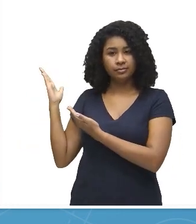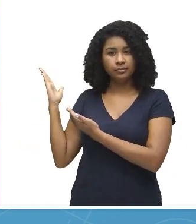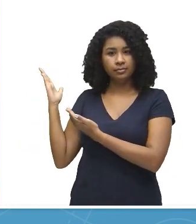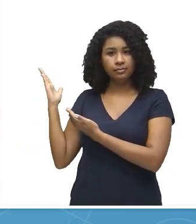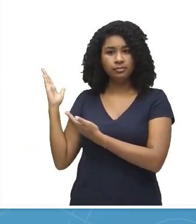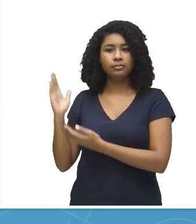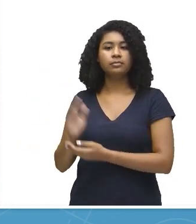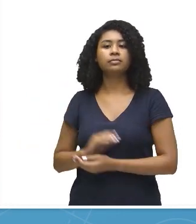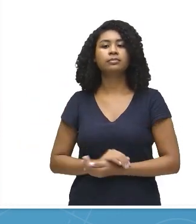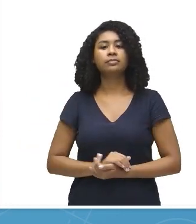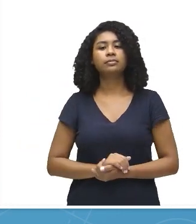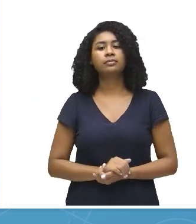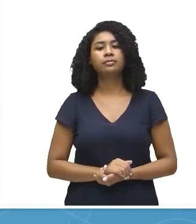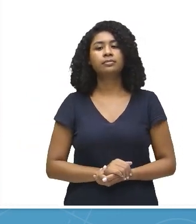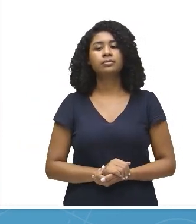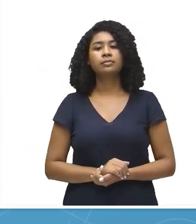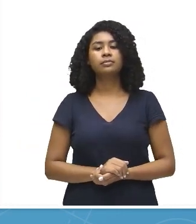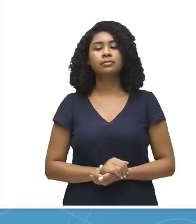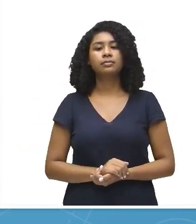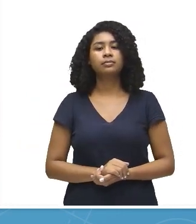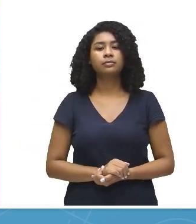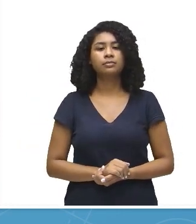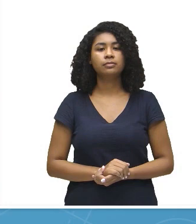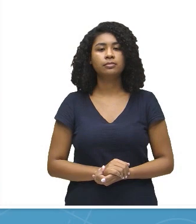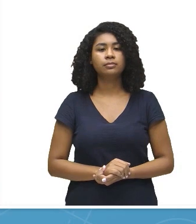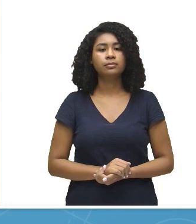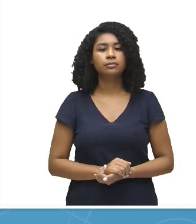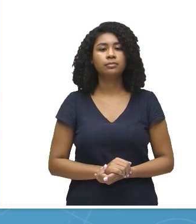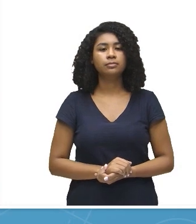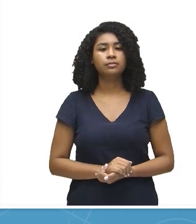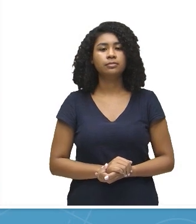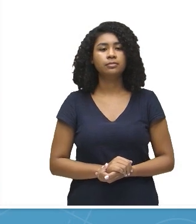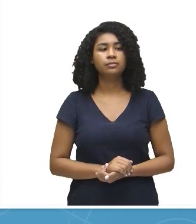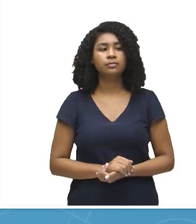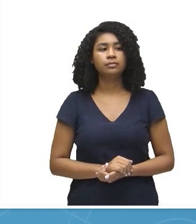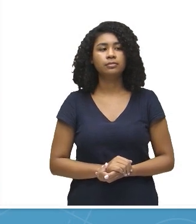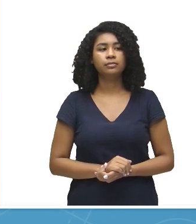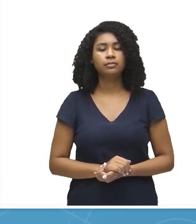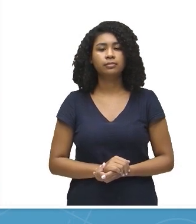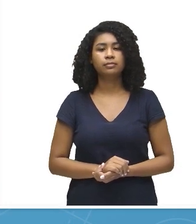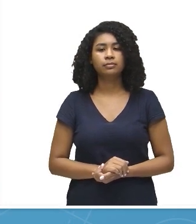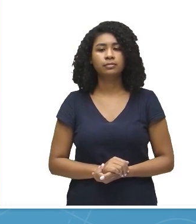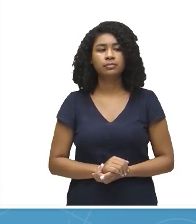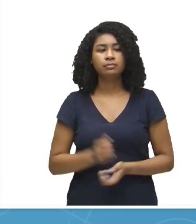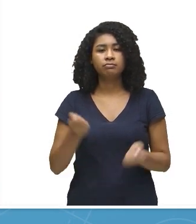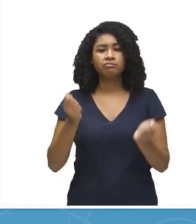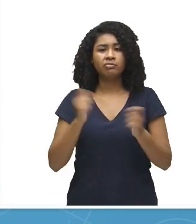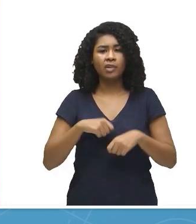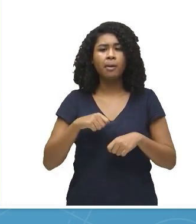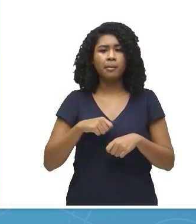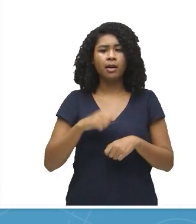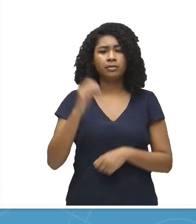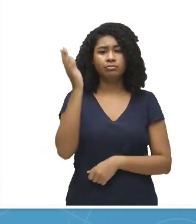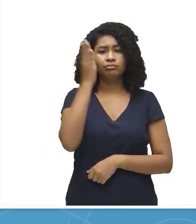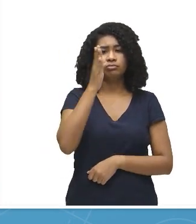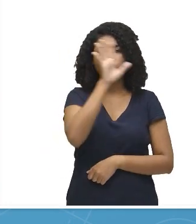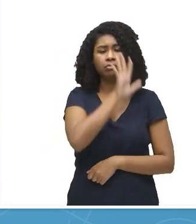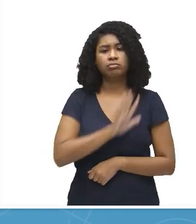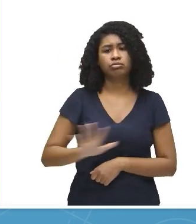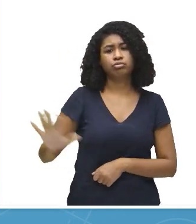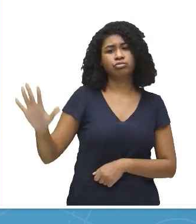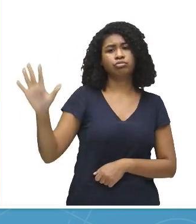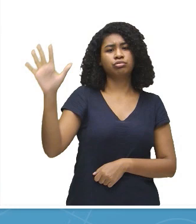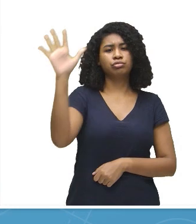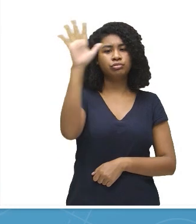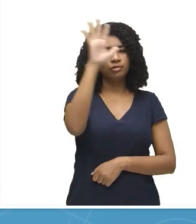a se concentrar nessas outras áreas, né, ocorrendo essa descentralização do sul, do sudeste para